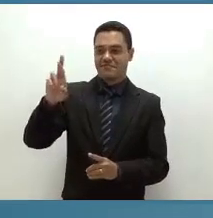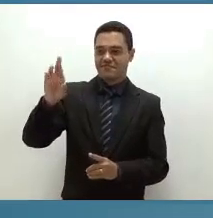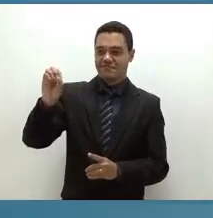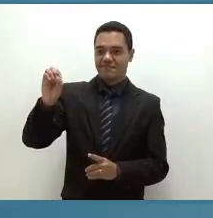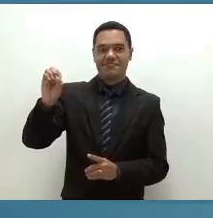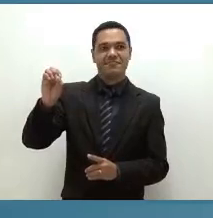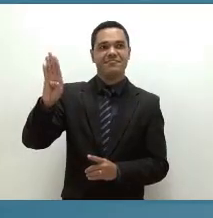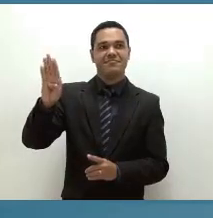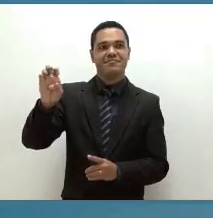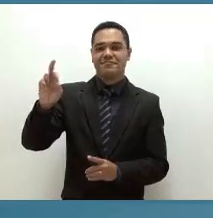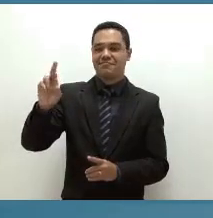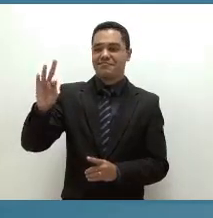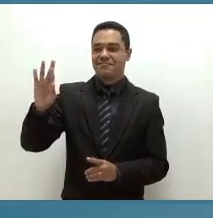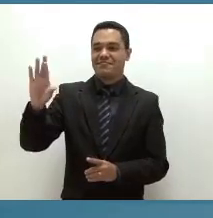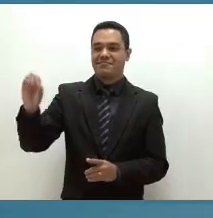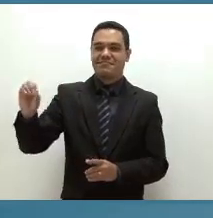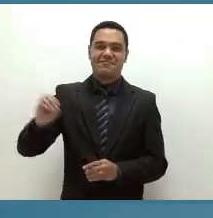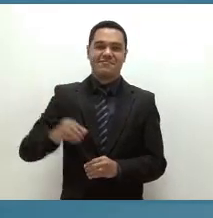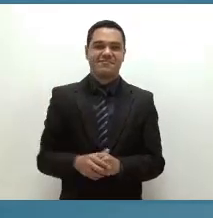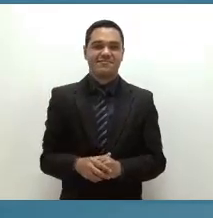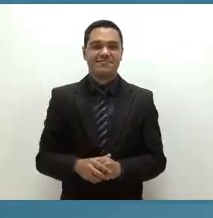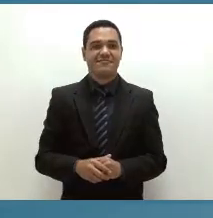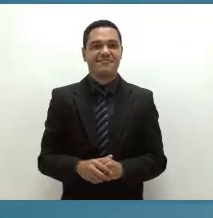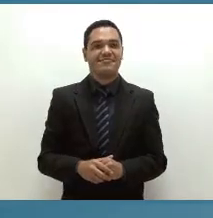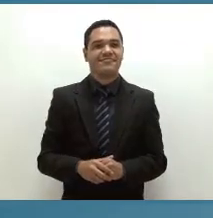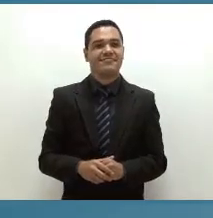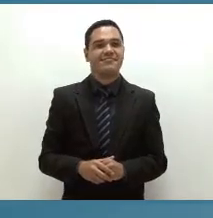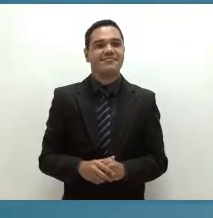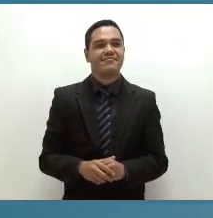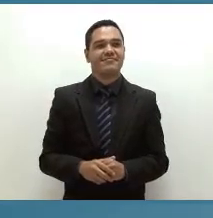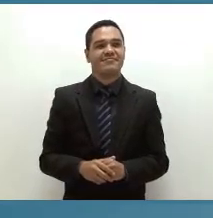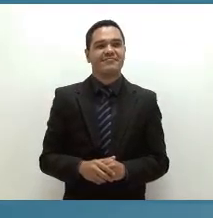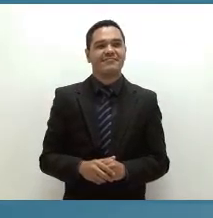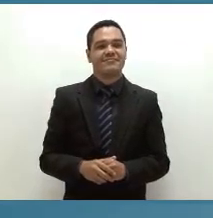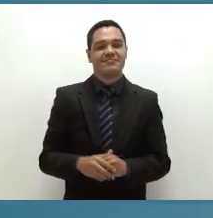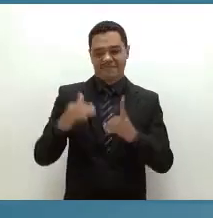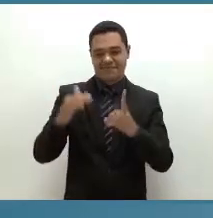Roberto. Obrigada. Obrigada, desembargadora. Desembargadora Eva.